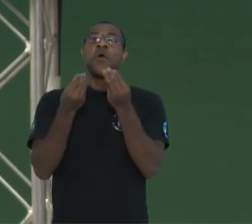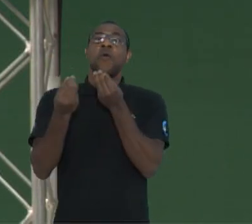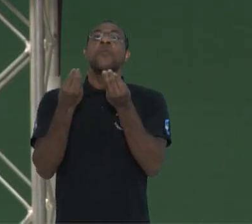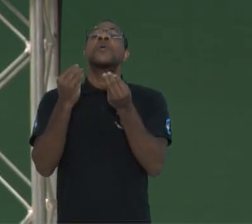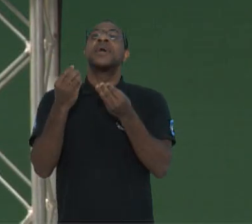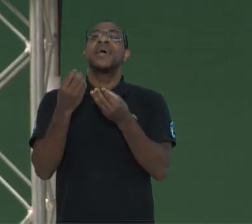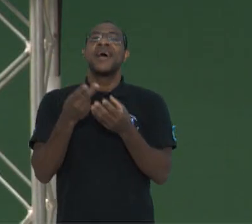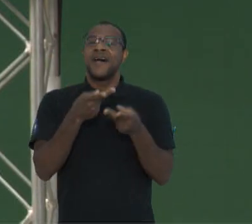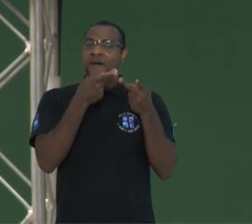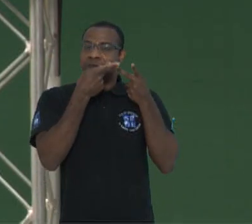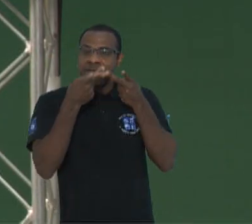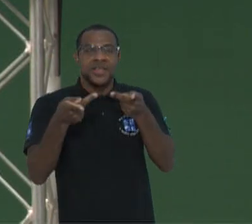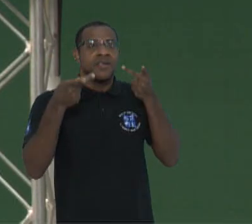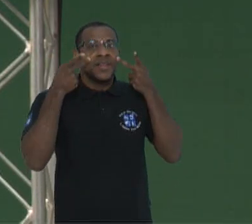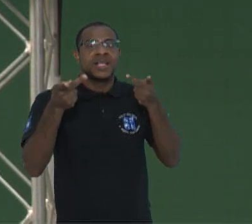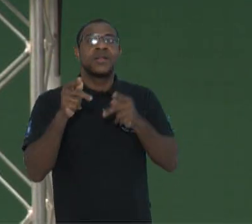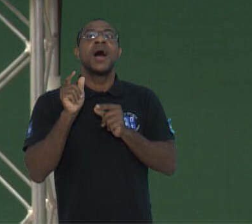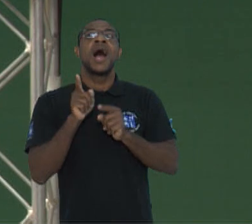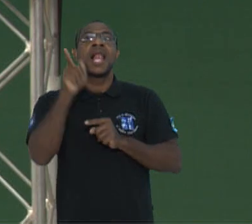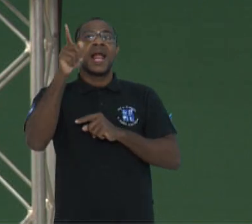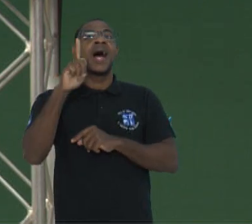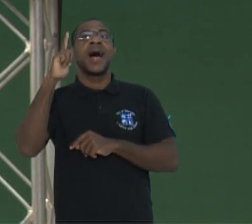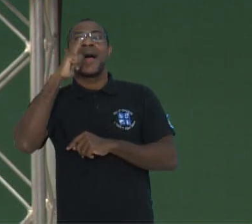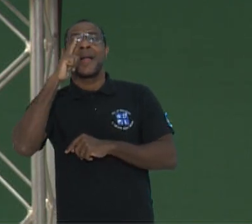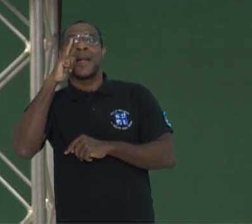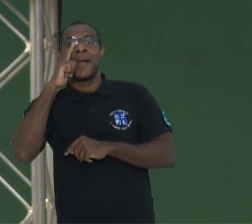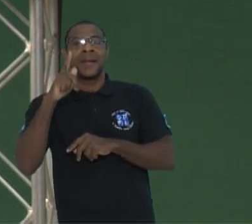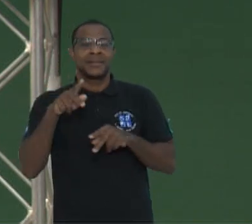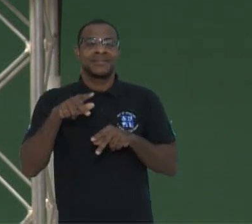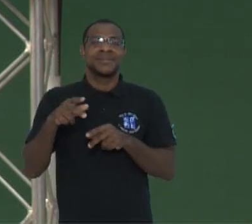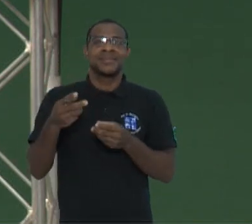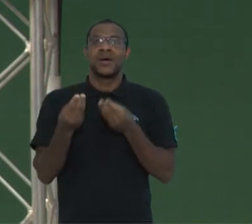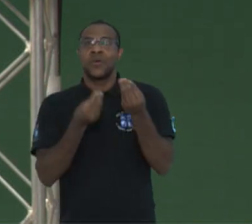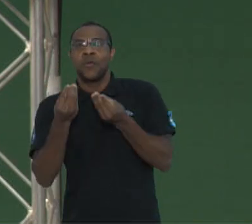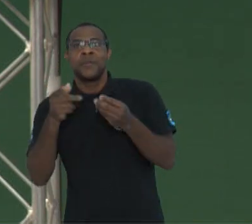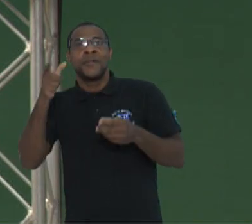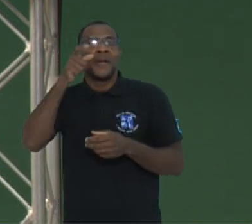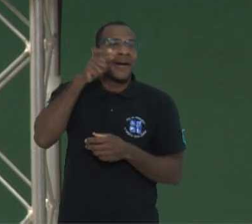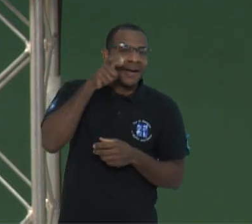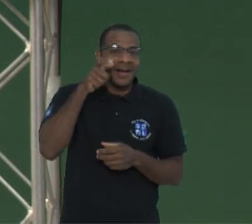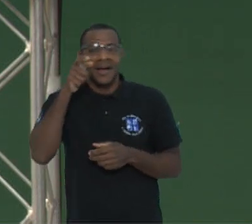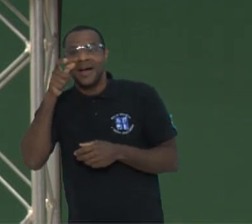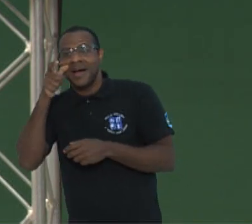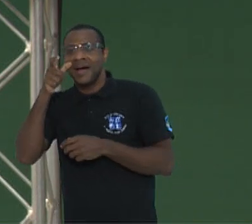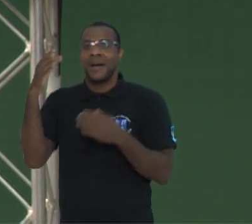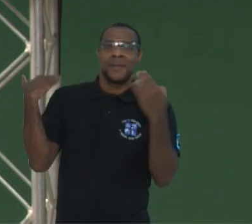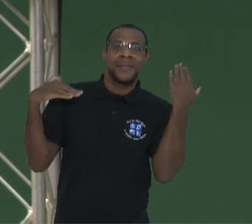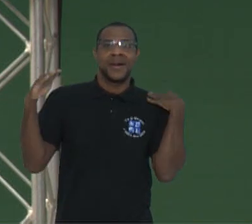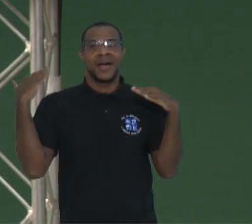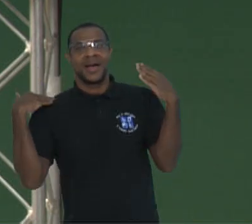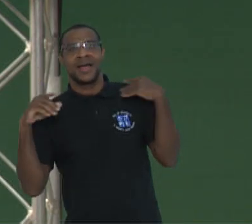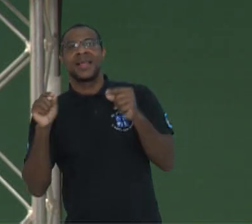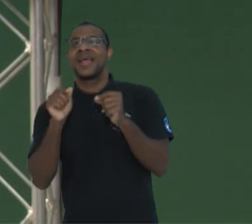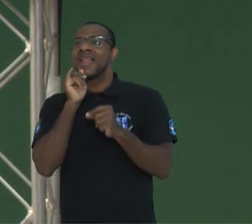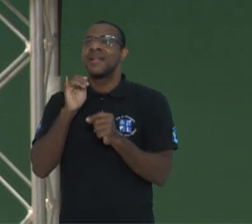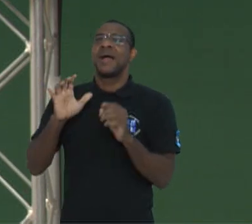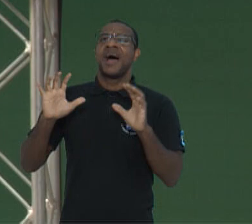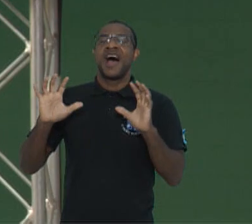a visitação dela na Grécia. Postcard from Greece. Ela está descrevendo que as